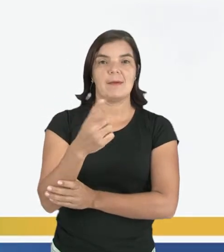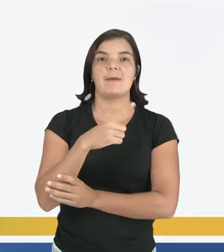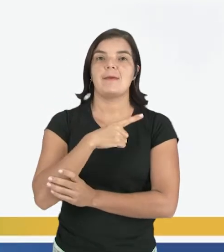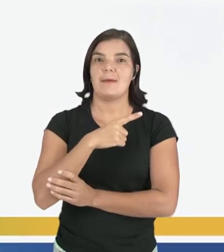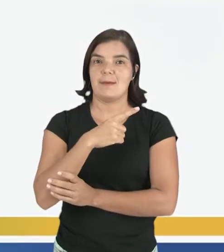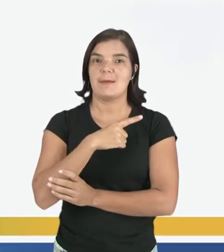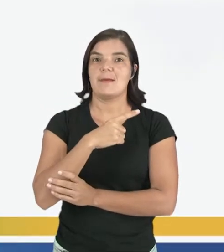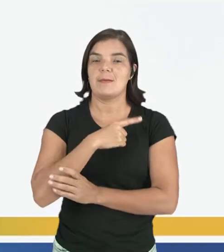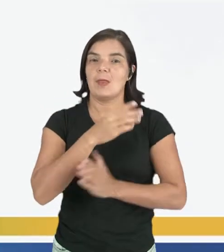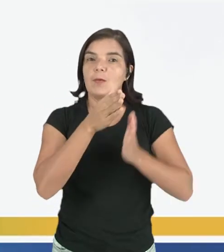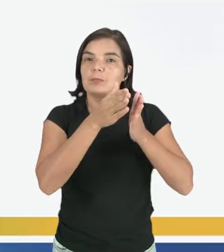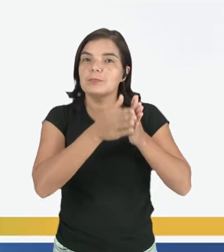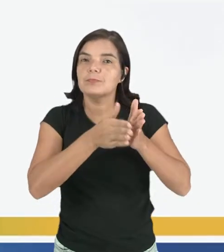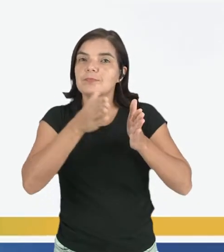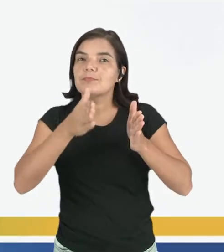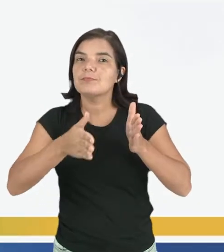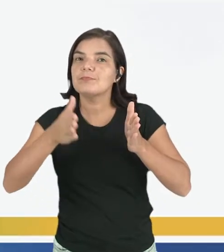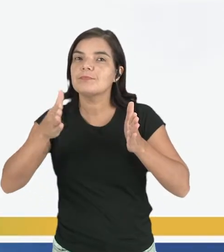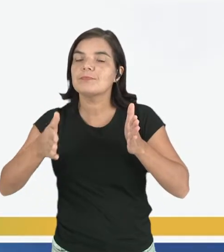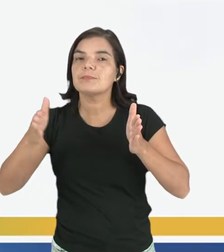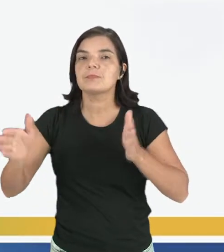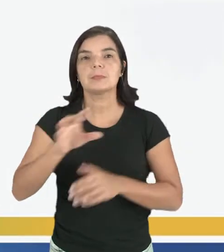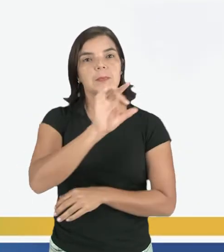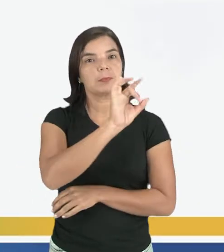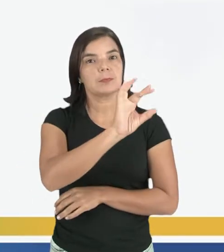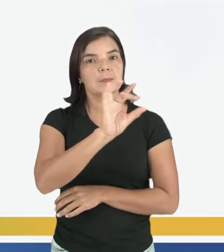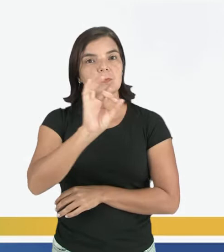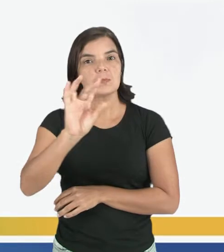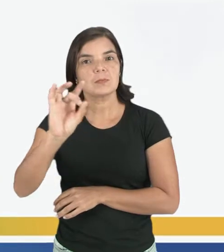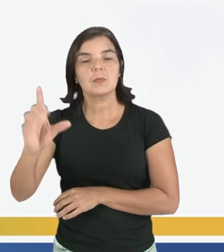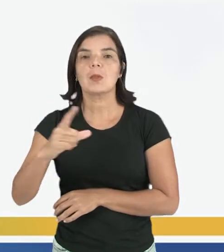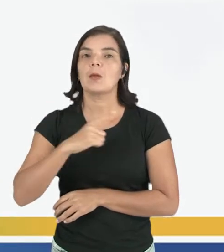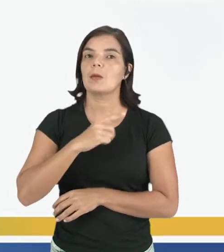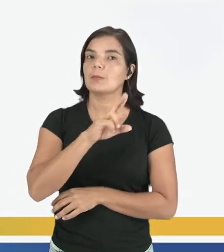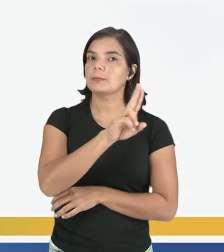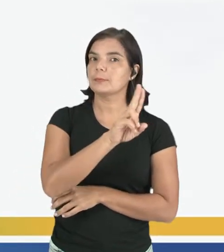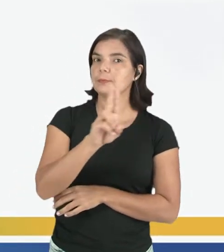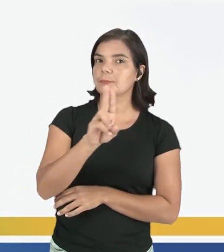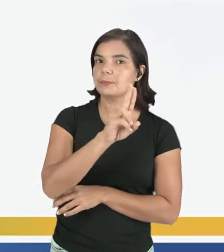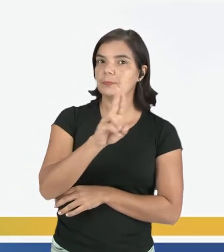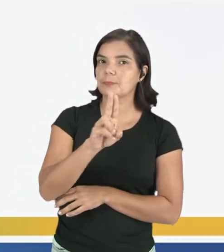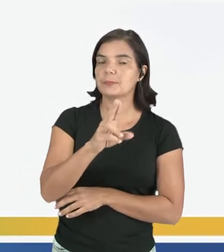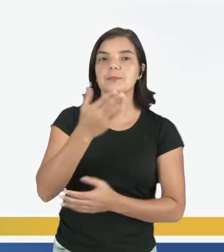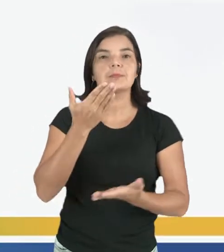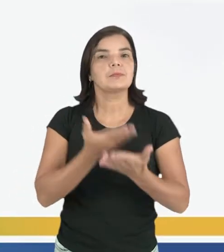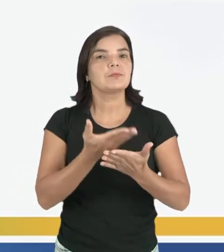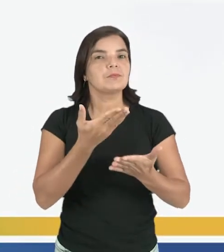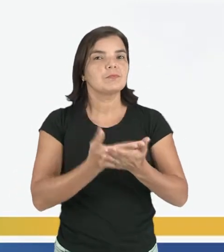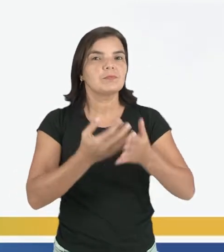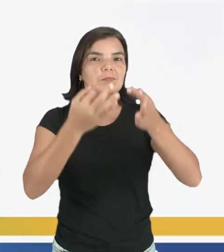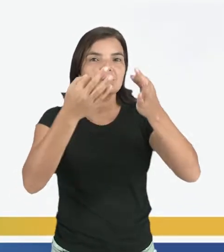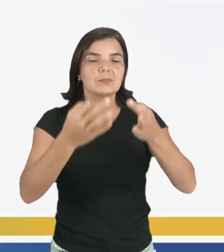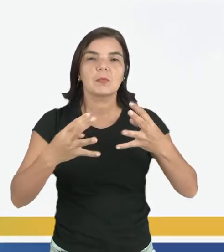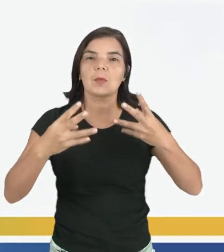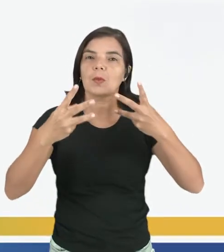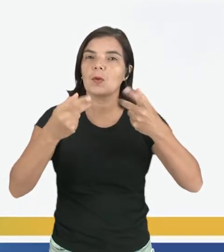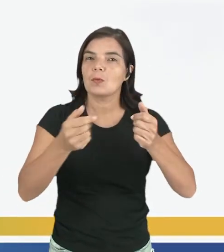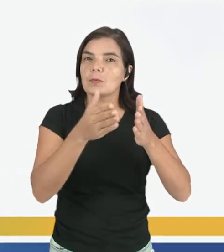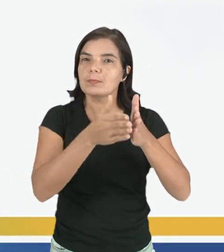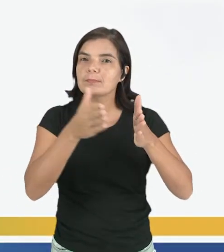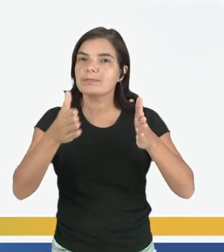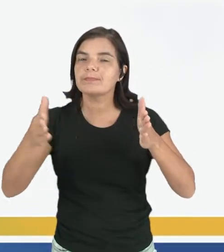uma fase. Cada fase tem um nome. A gente vai estudar direitinho todo esse processo